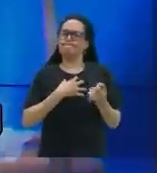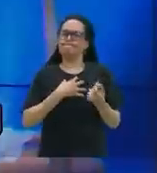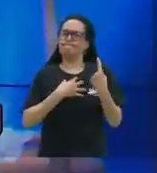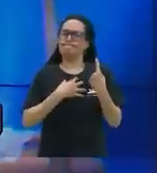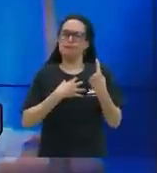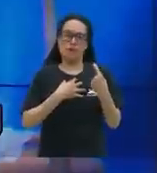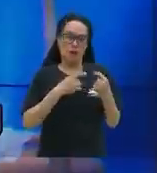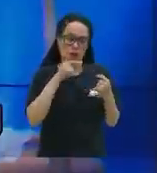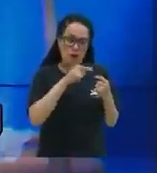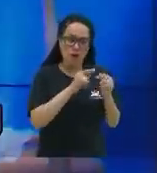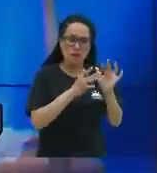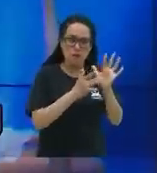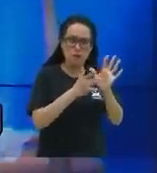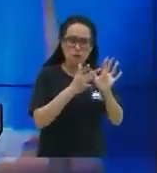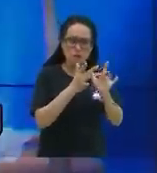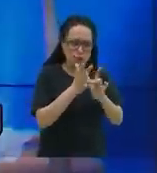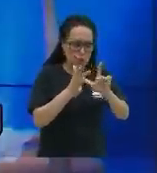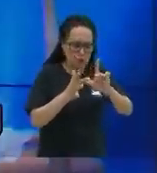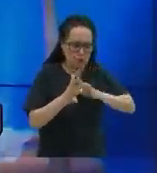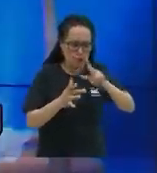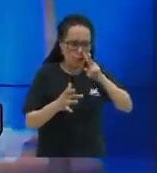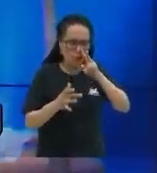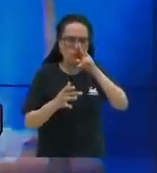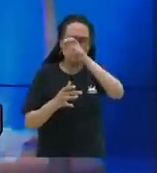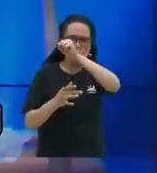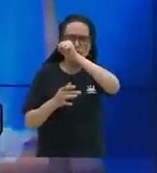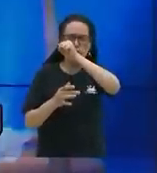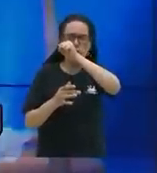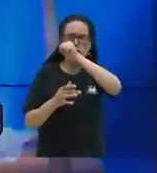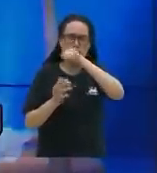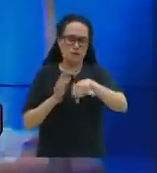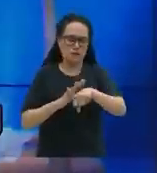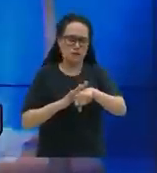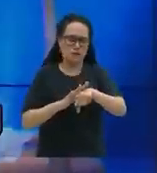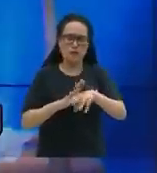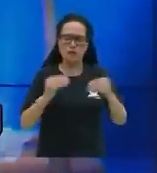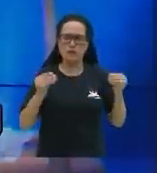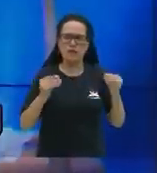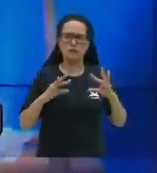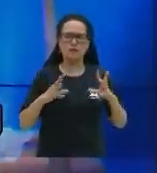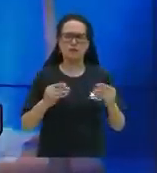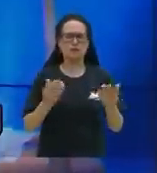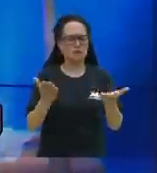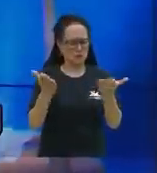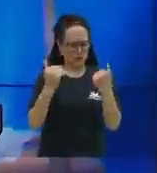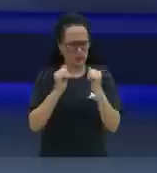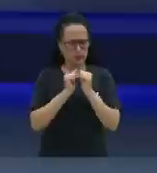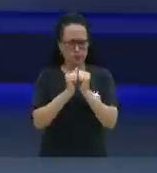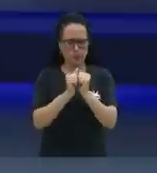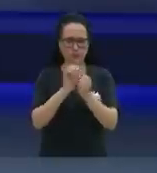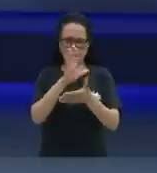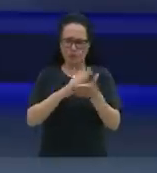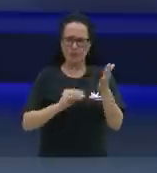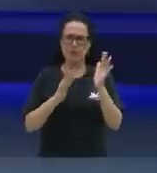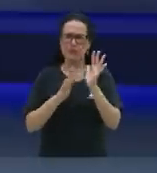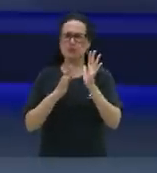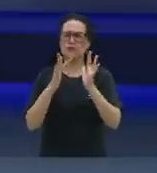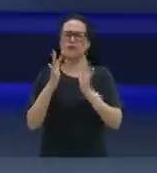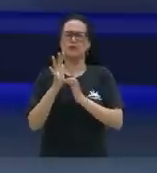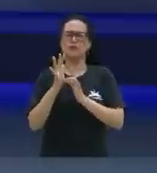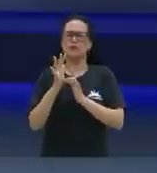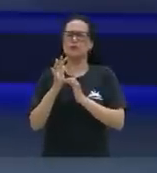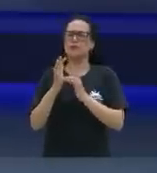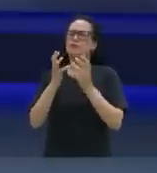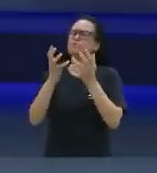uma força que curava a todos. Repita comigo: Jesus, Jesus, eu quero essa